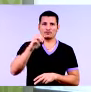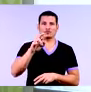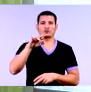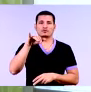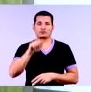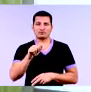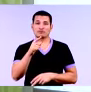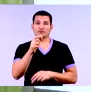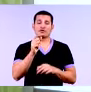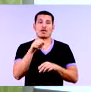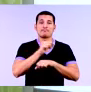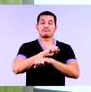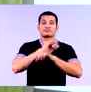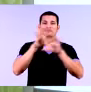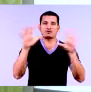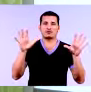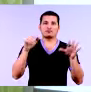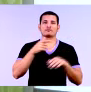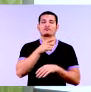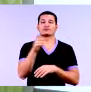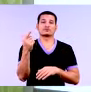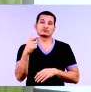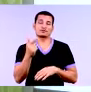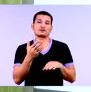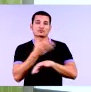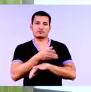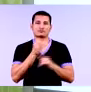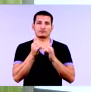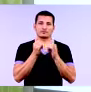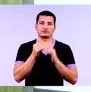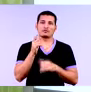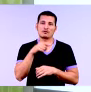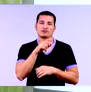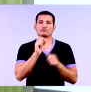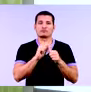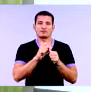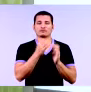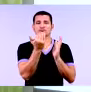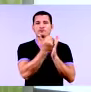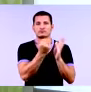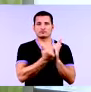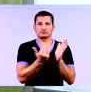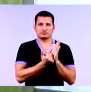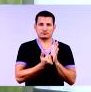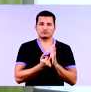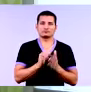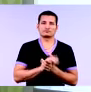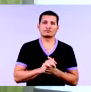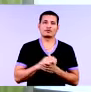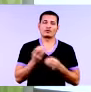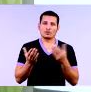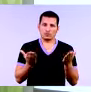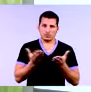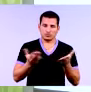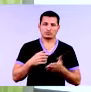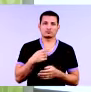transparente a vocês, vocês não têm acesso a essa informação. Ela é feita por programas. O que nós vamos ver hoje é como criar